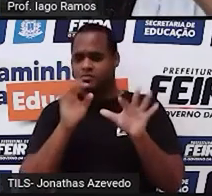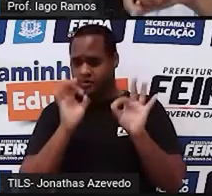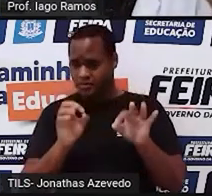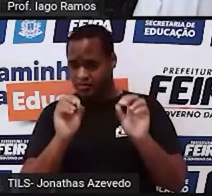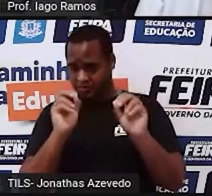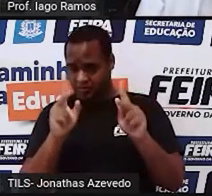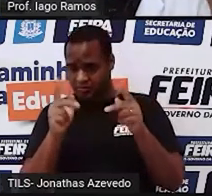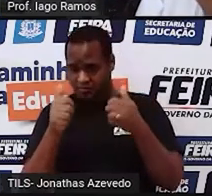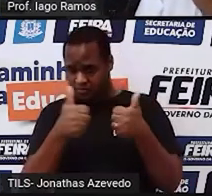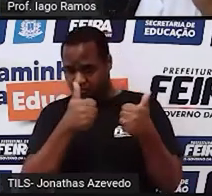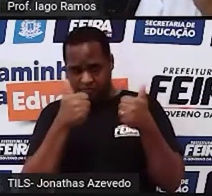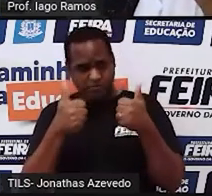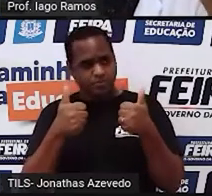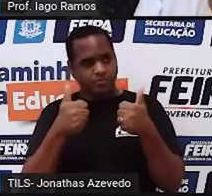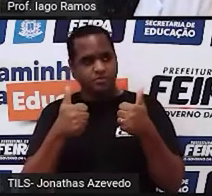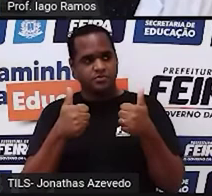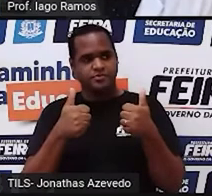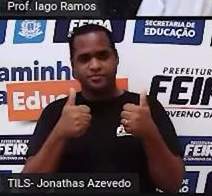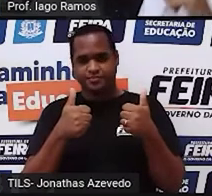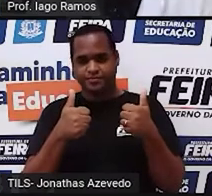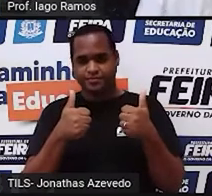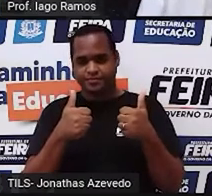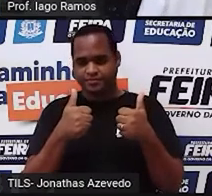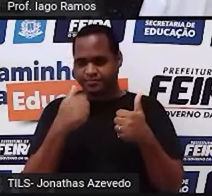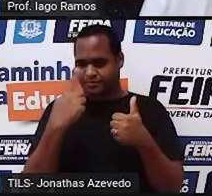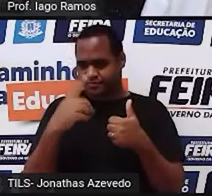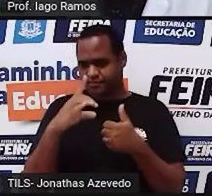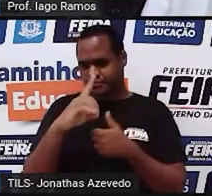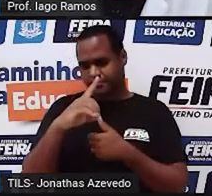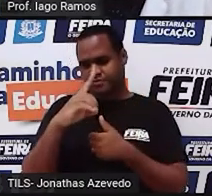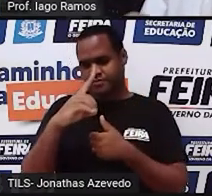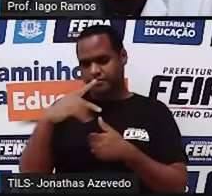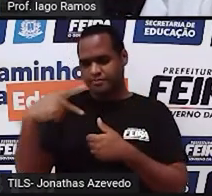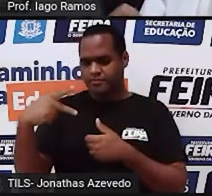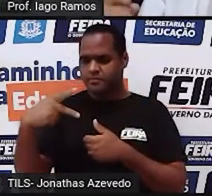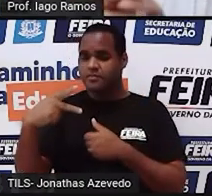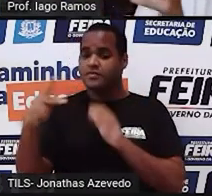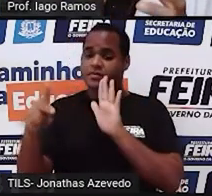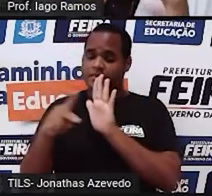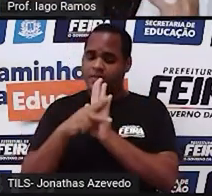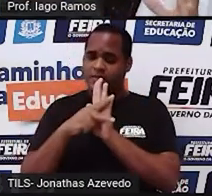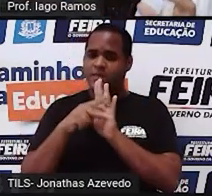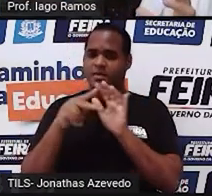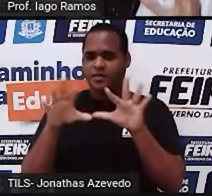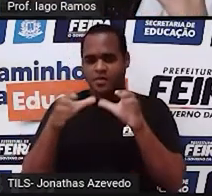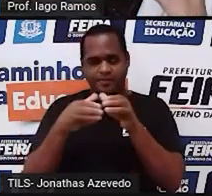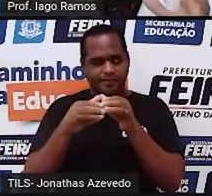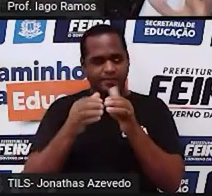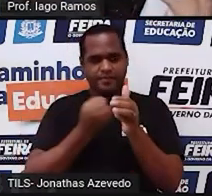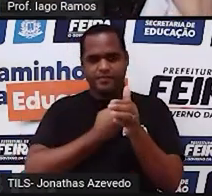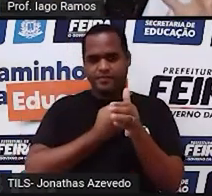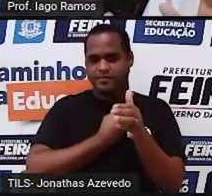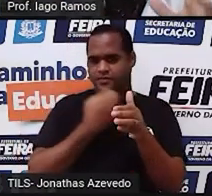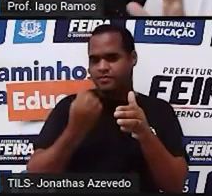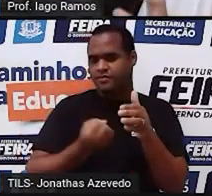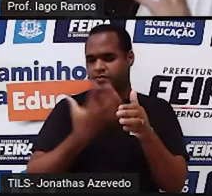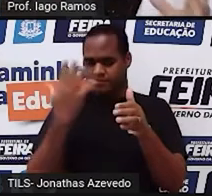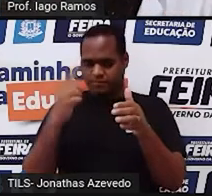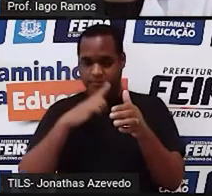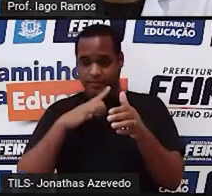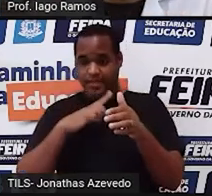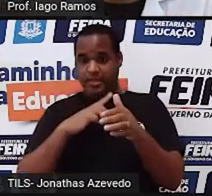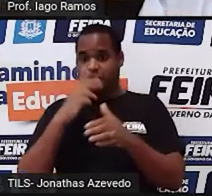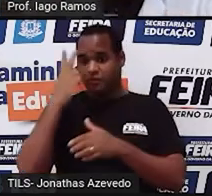e esses aliás essas dízimas periódicas faz parte do conjunto de números chamado o conjunto